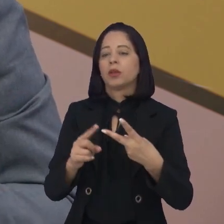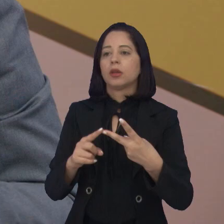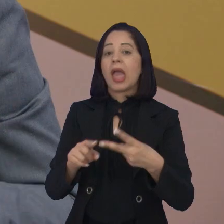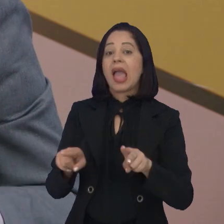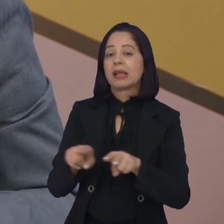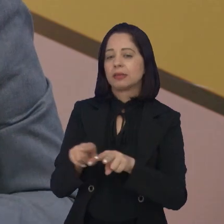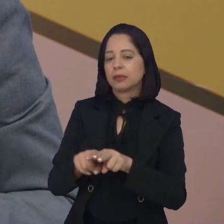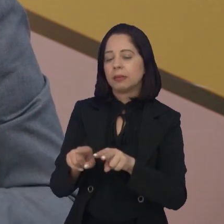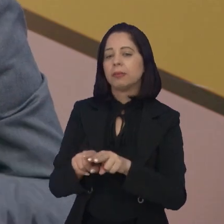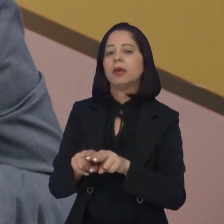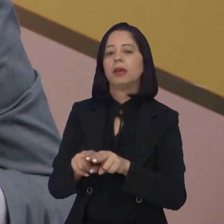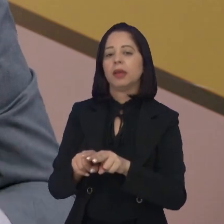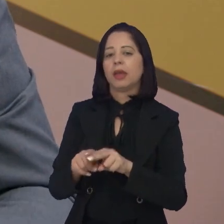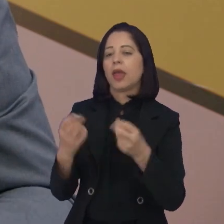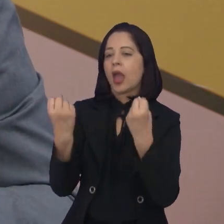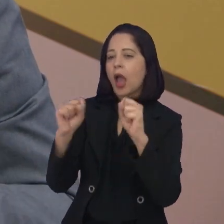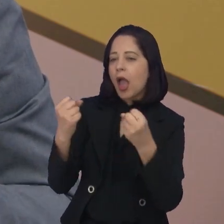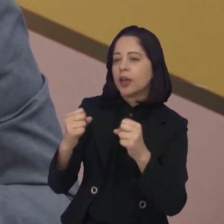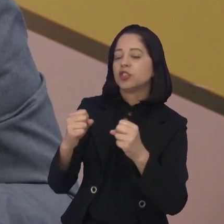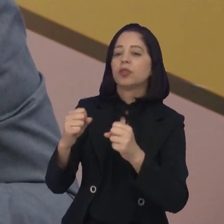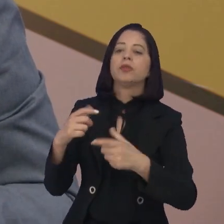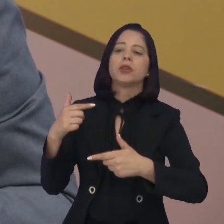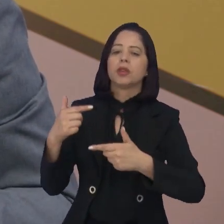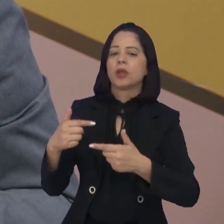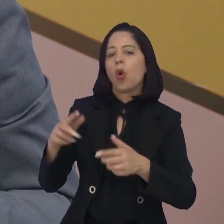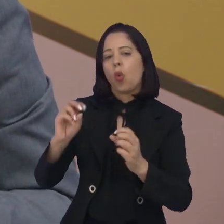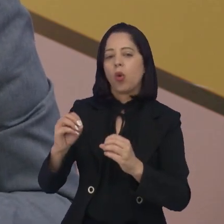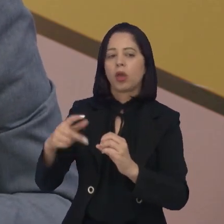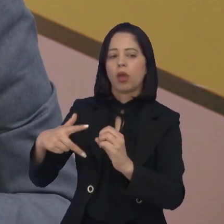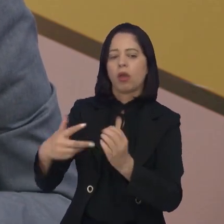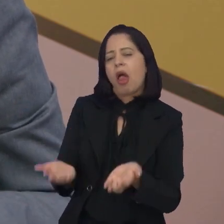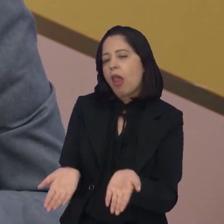funcional, que trabalha muito a parte do equilíbrio, trabalha muito a parte